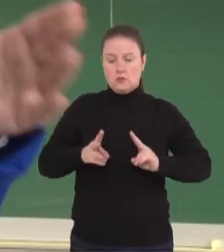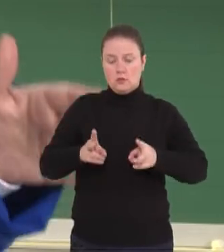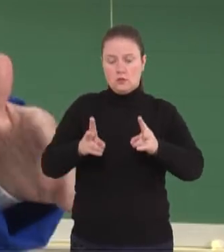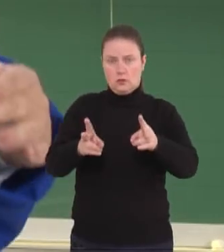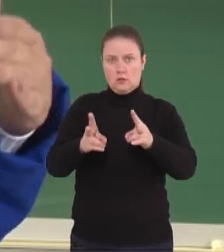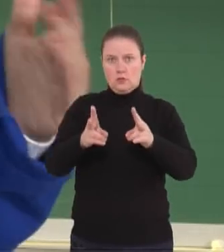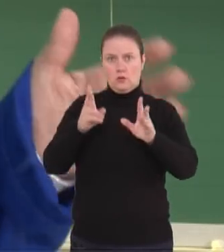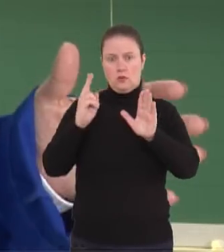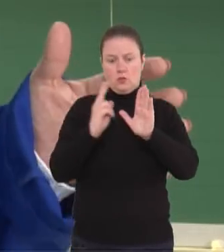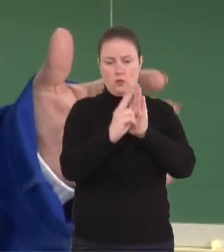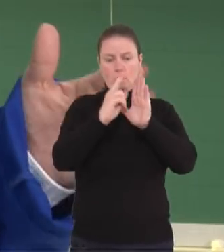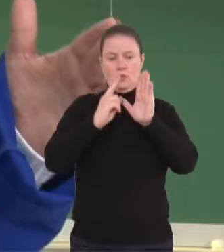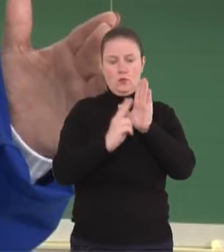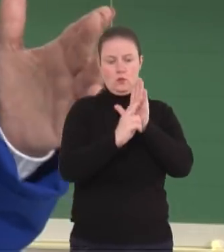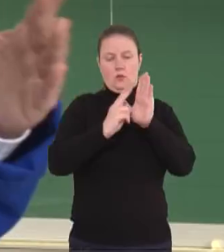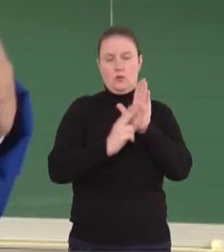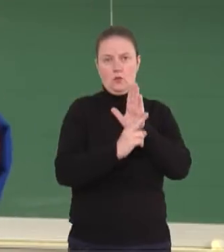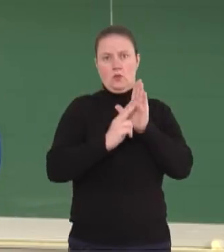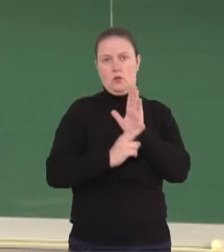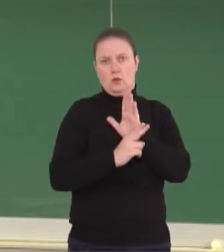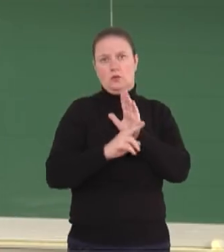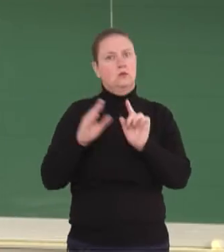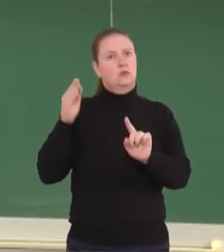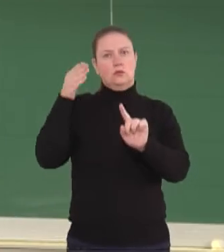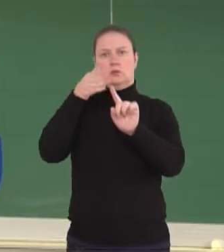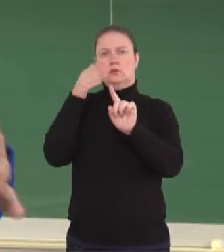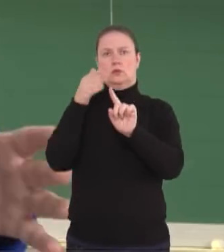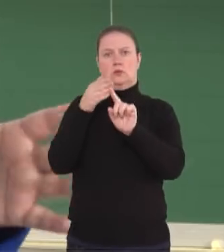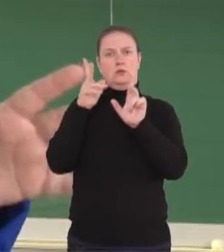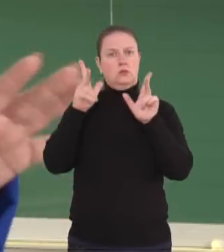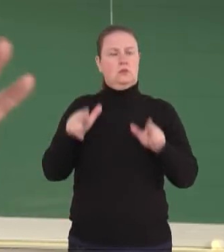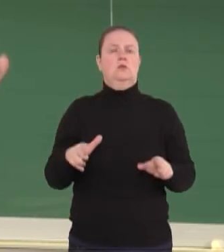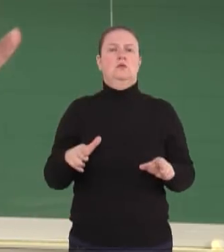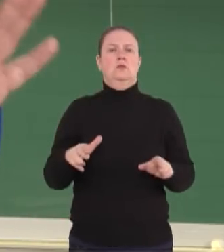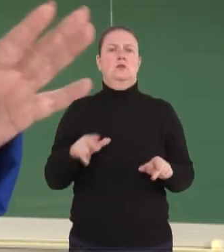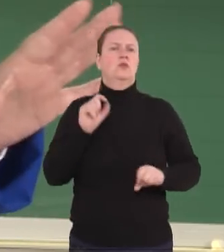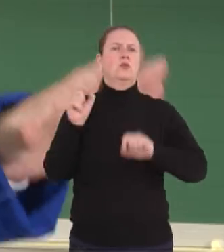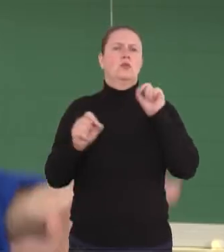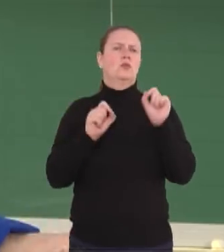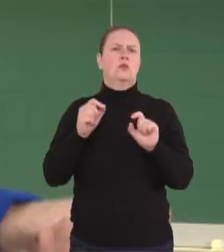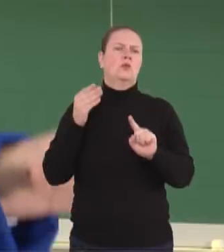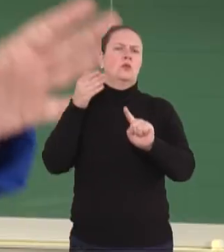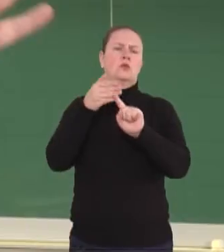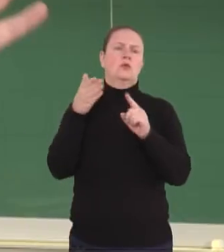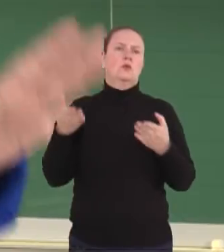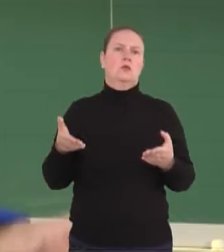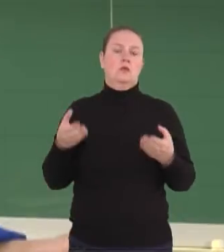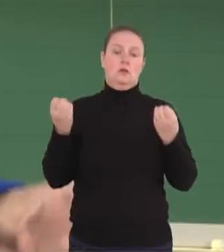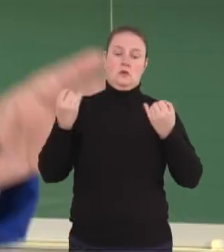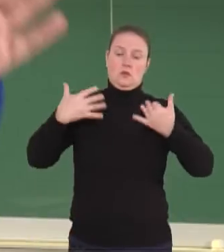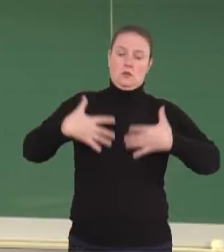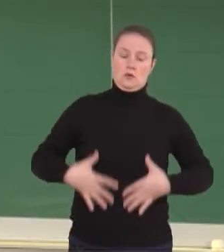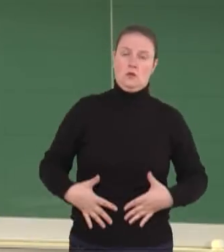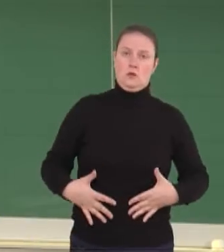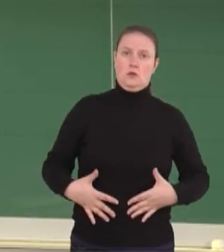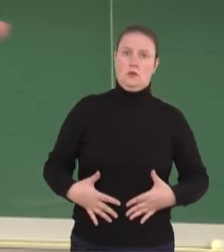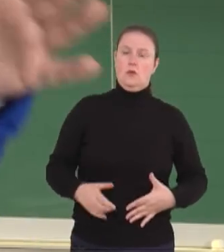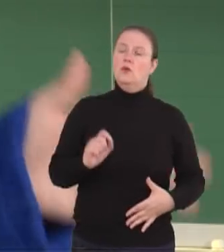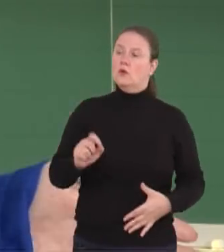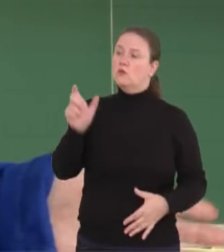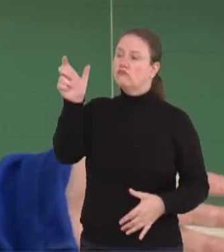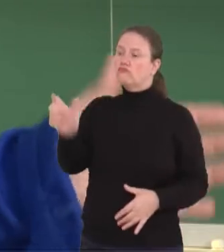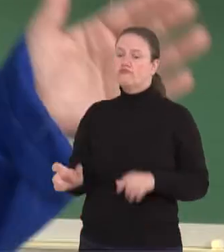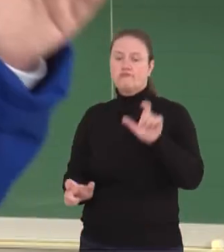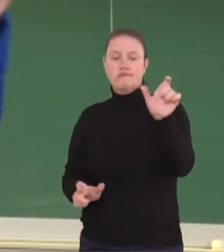de enunciados que tem a mesma função nesse caso. Qual que é a mesma função aqui? Explicar quem são